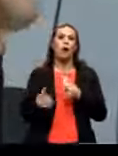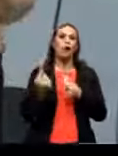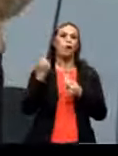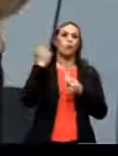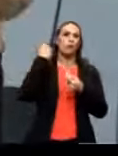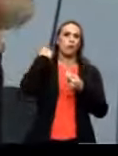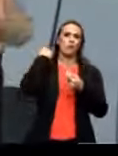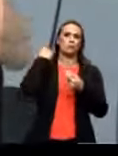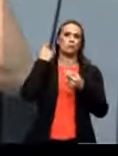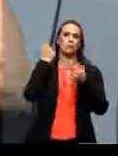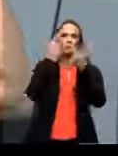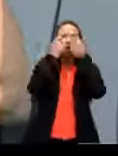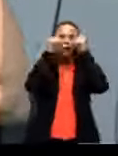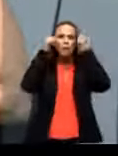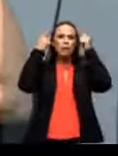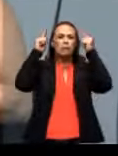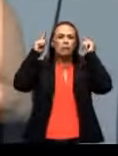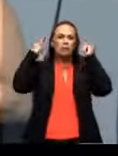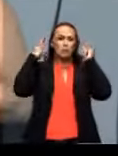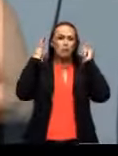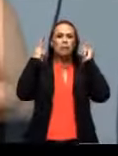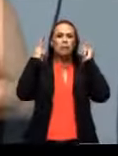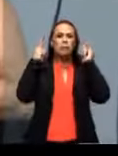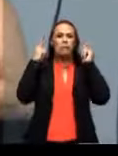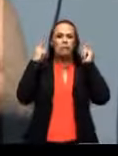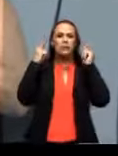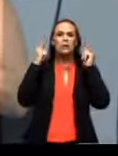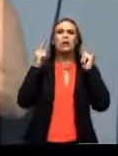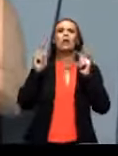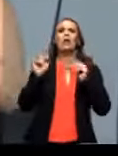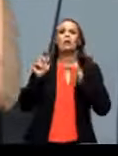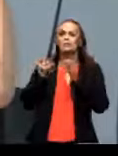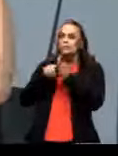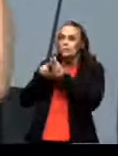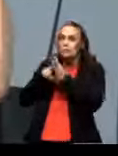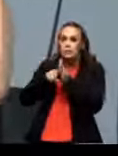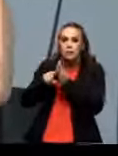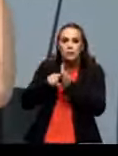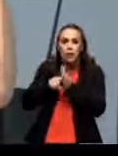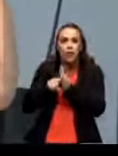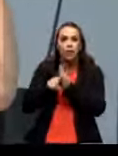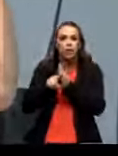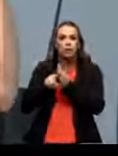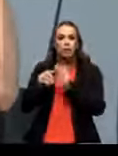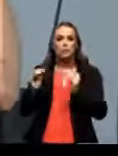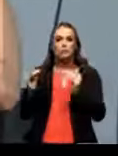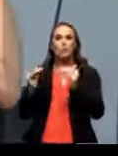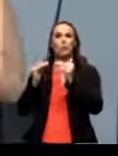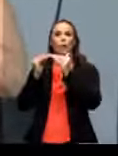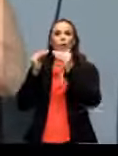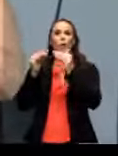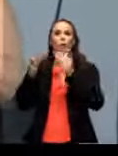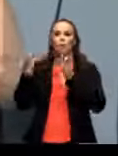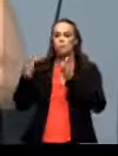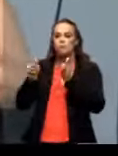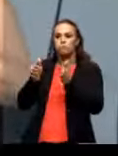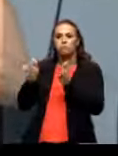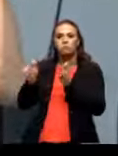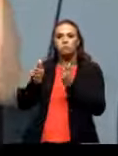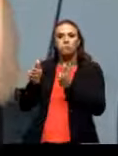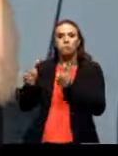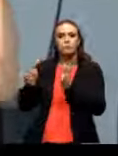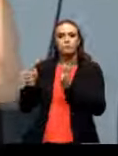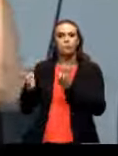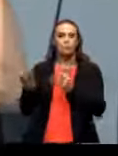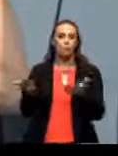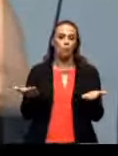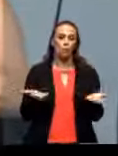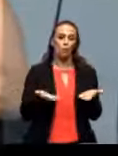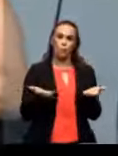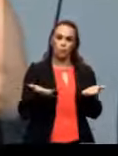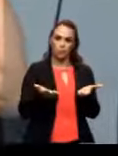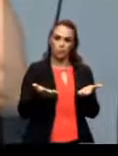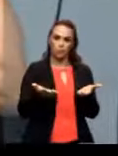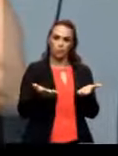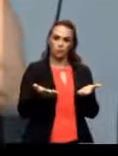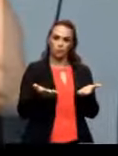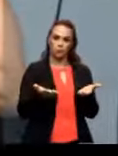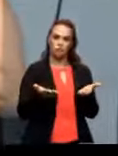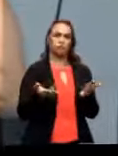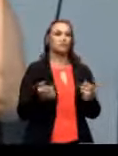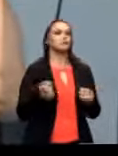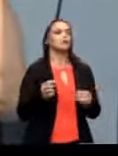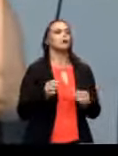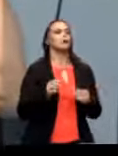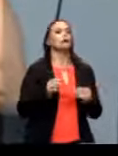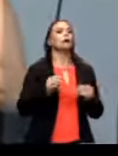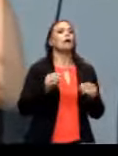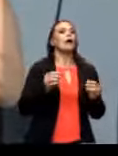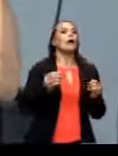com aquela época, né? Só que a ciência moderna, a gente exige, sim, todos esses passos, todo o